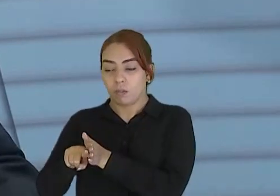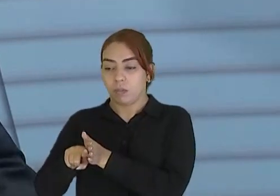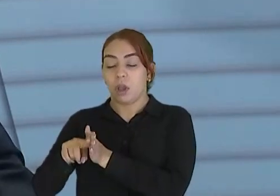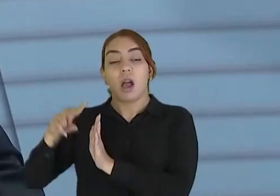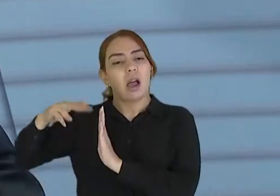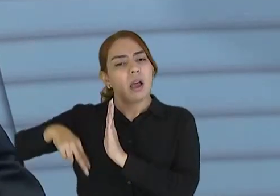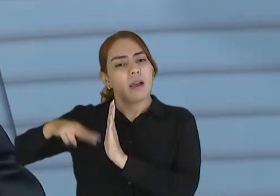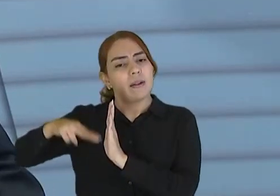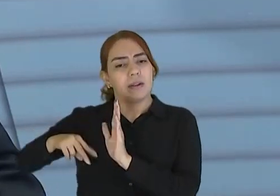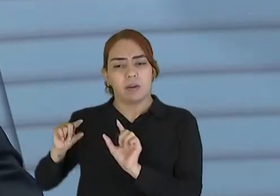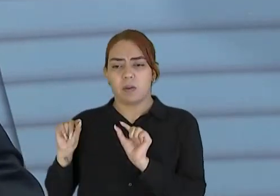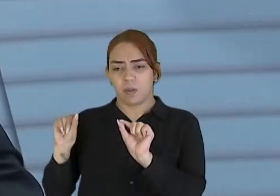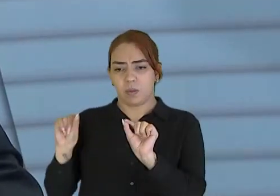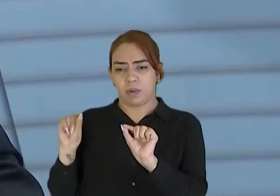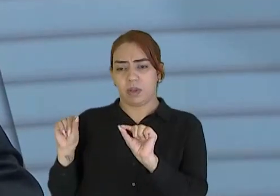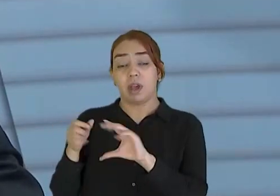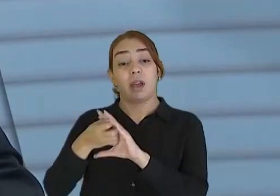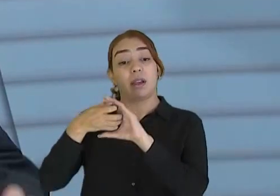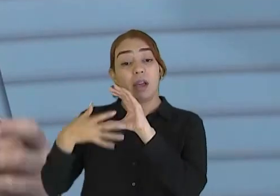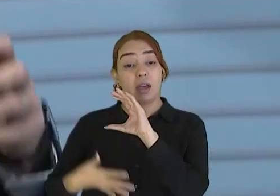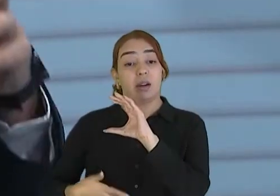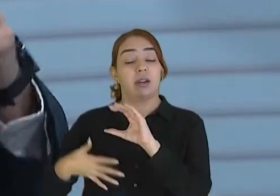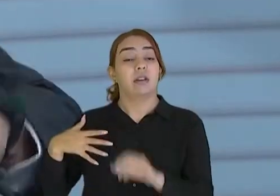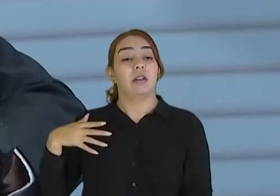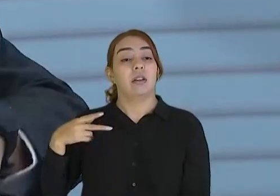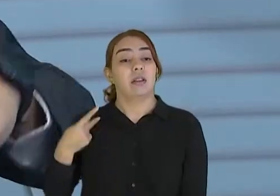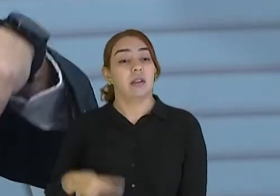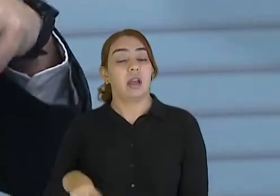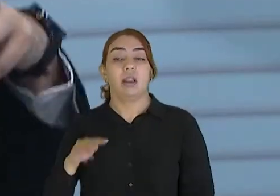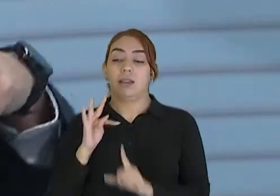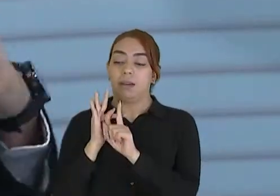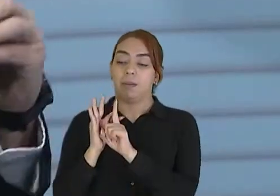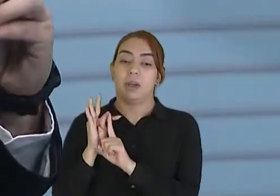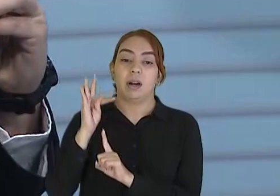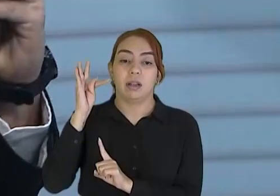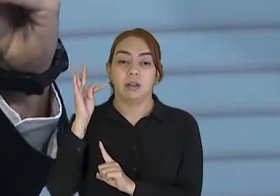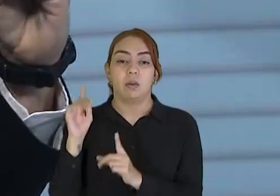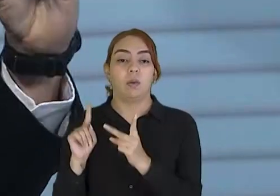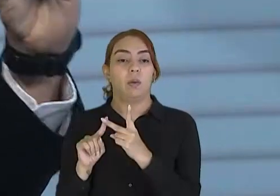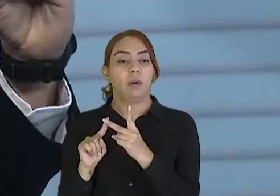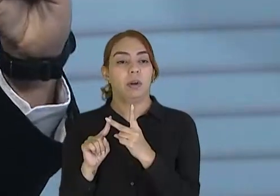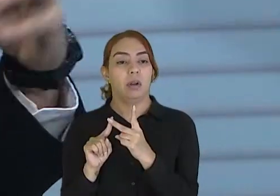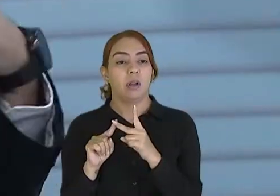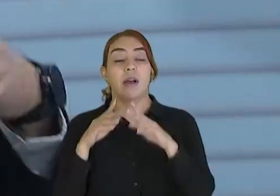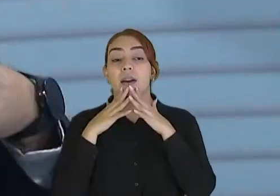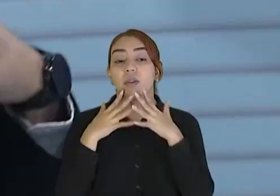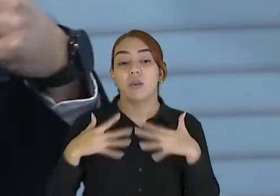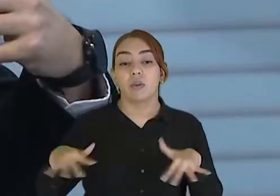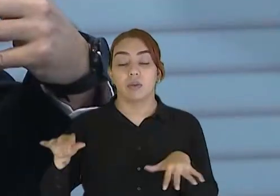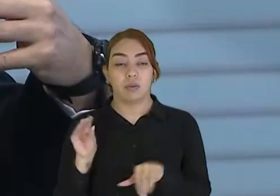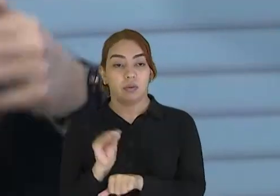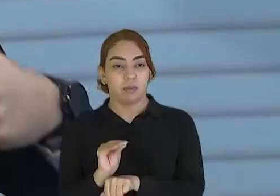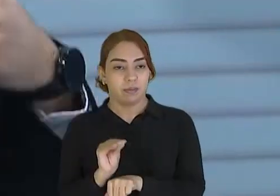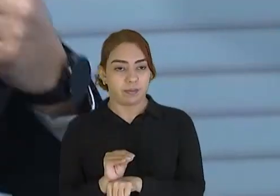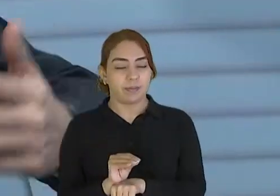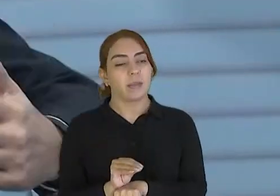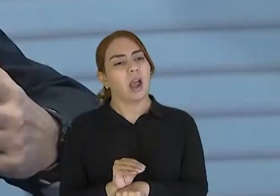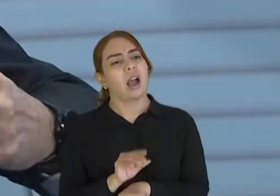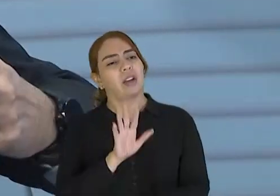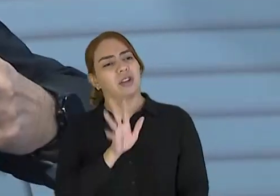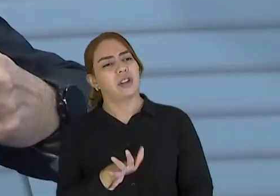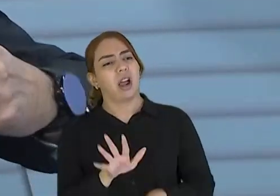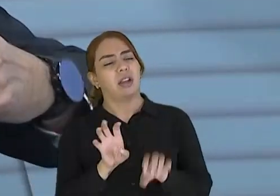da Caatinga na preservação e na temperatura, no meio ambiente. Assim, a Caatinga, apesar de ser uma